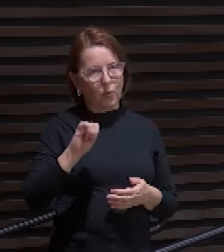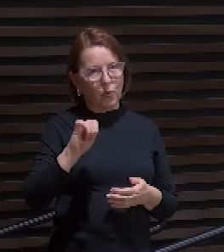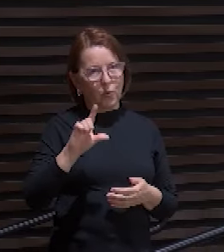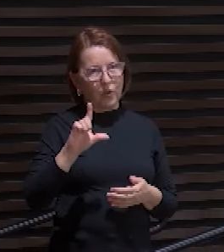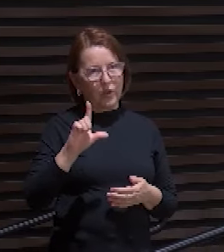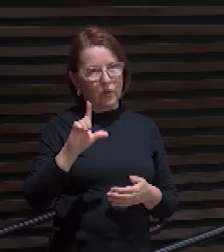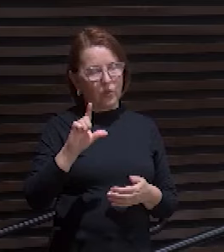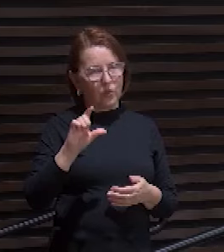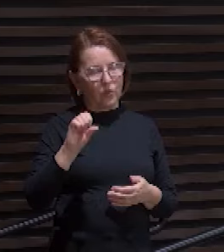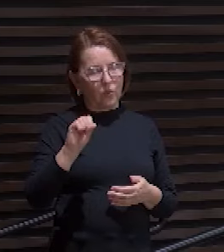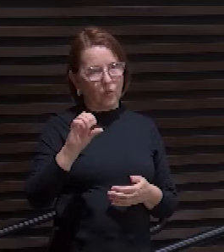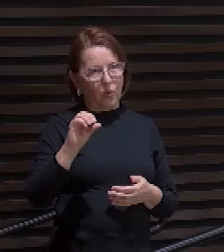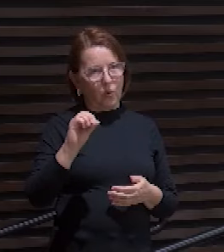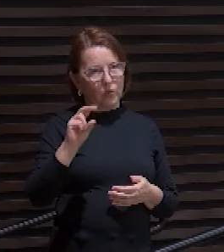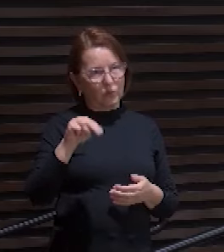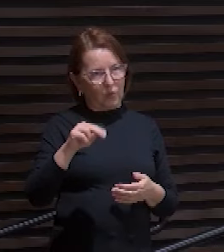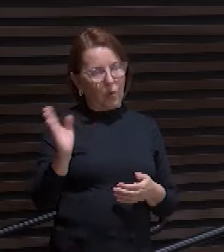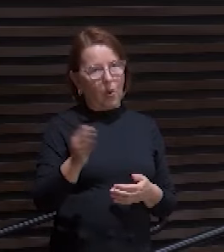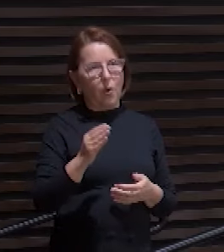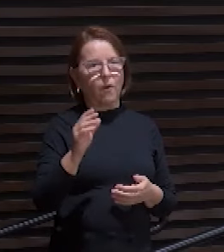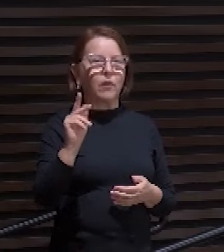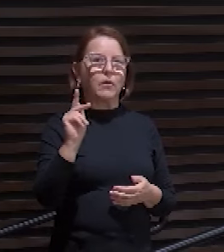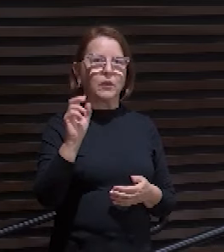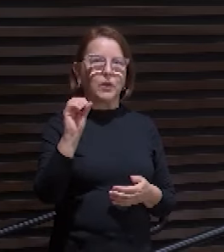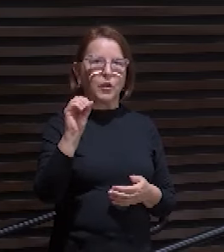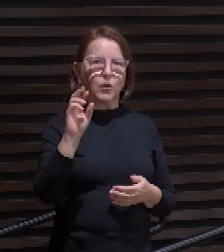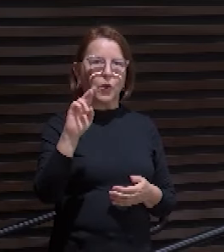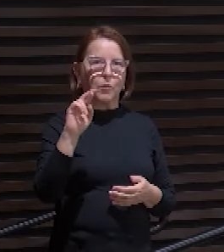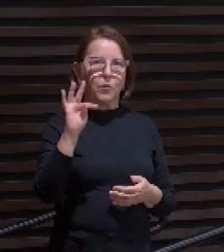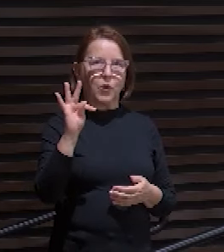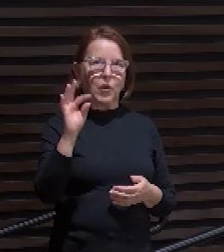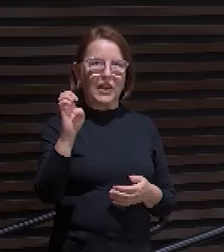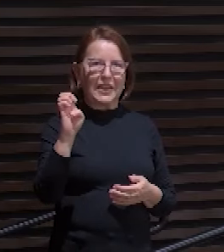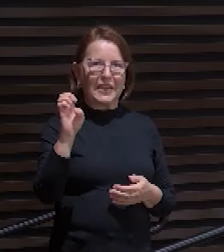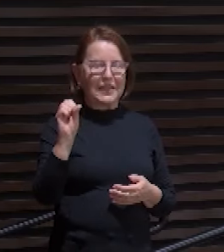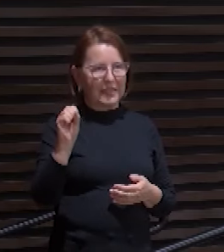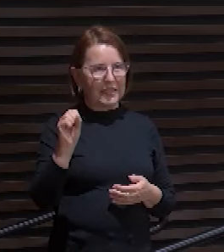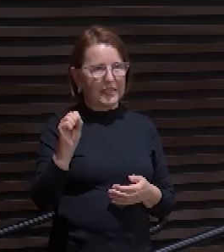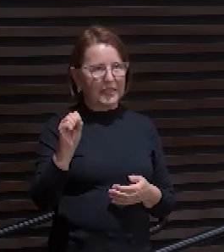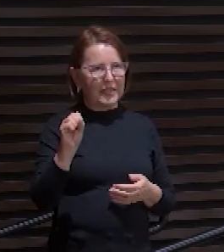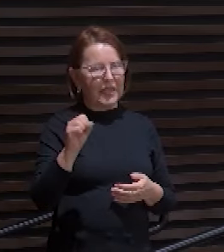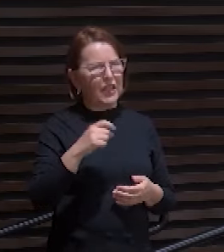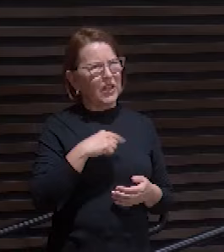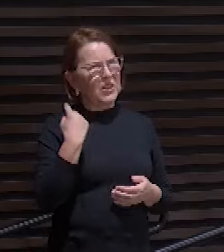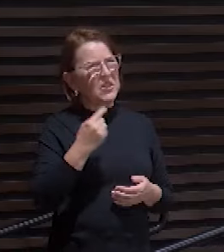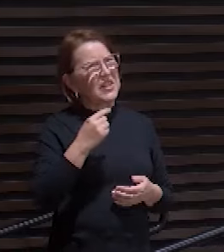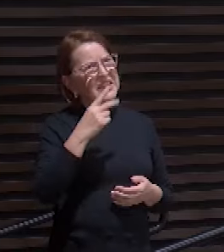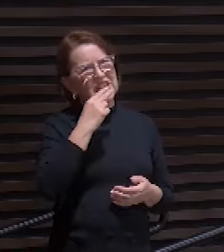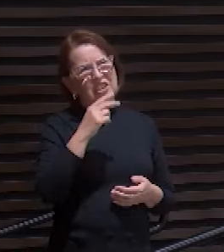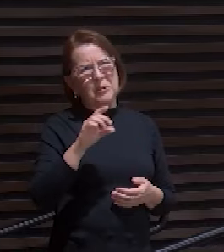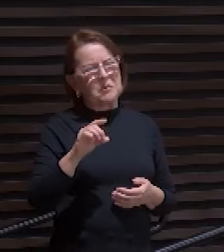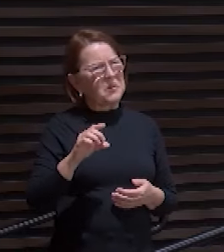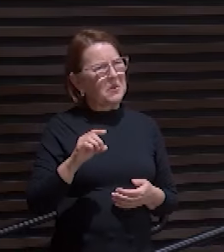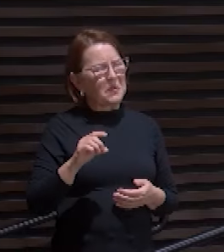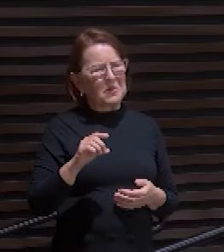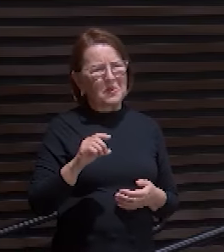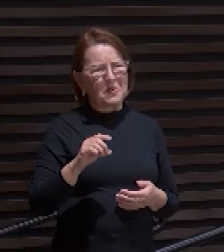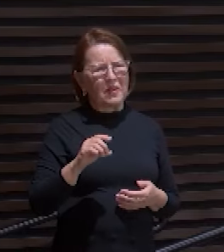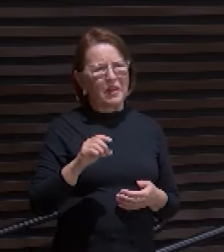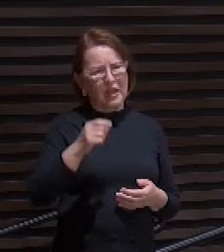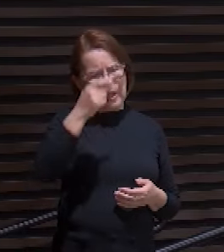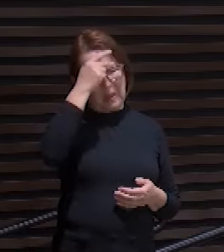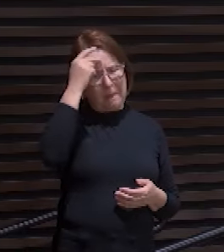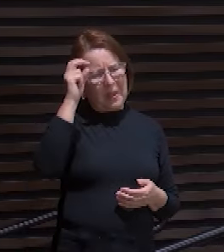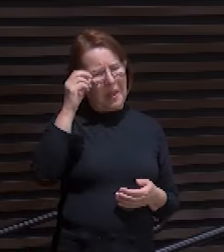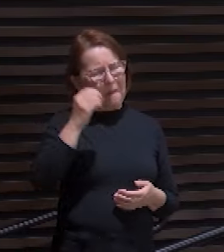que depressão é ímpio que passa por depressão, que o cristão não passa por depressão. Nós vimos no